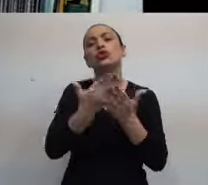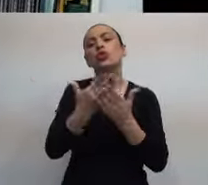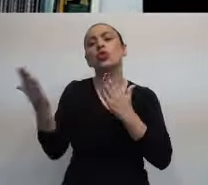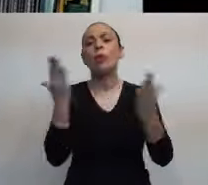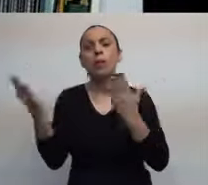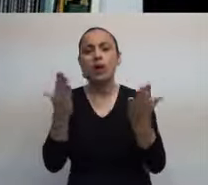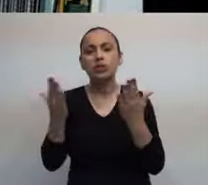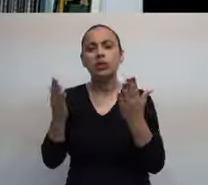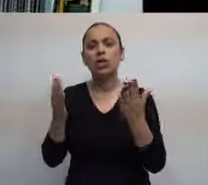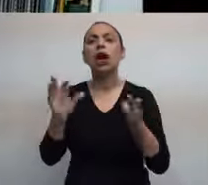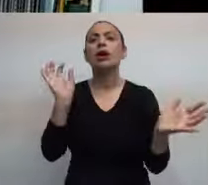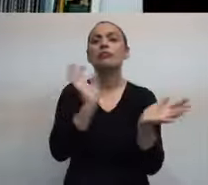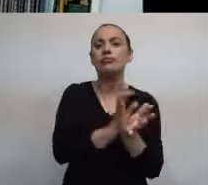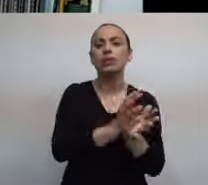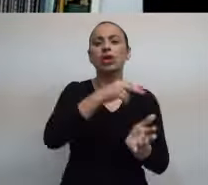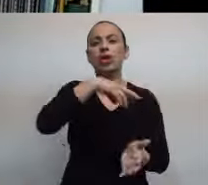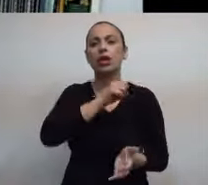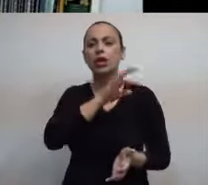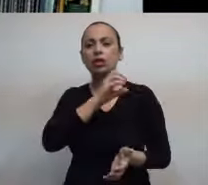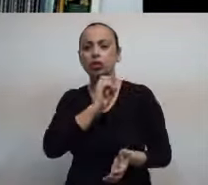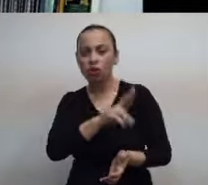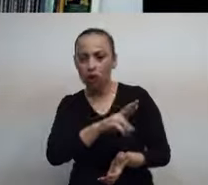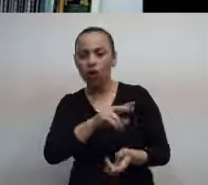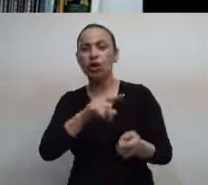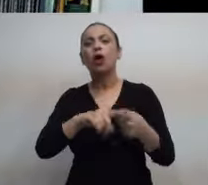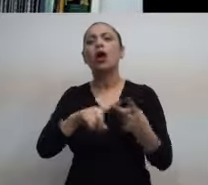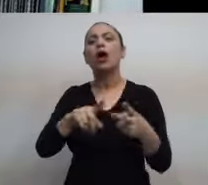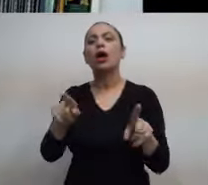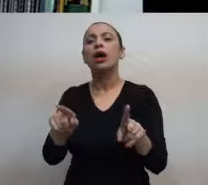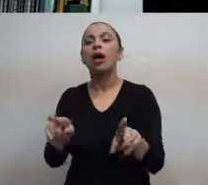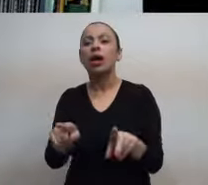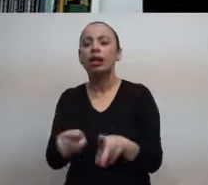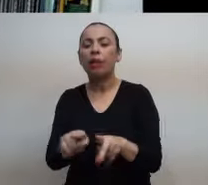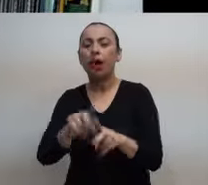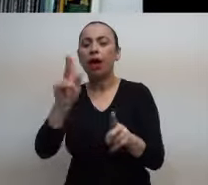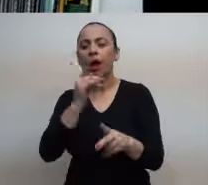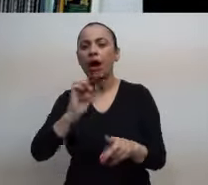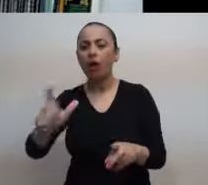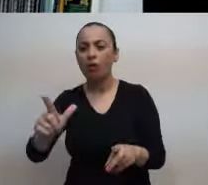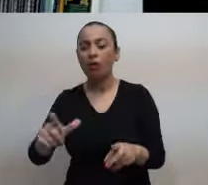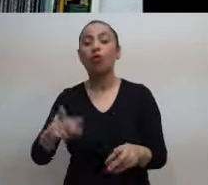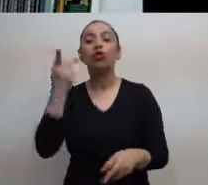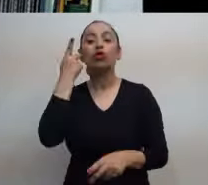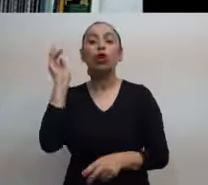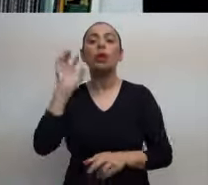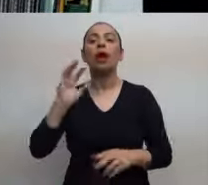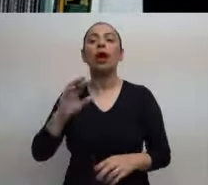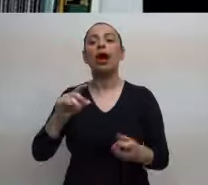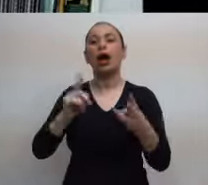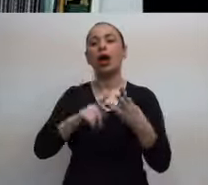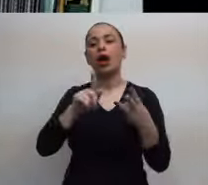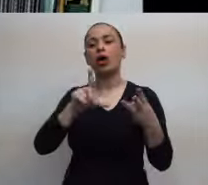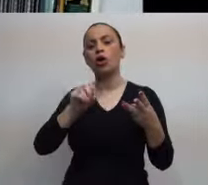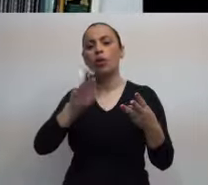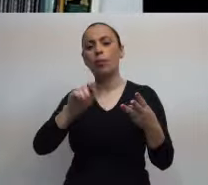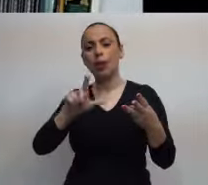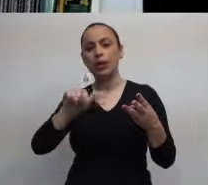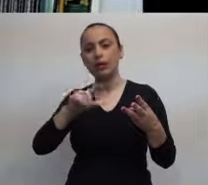as visões de Néstor Garcia Canclini e Stuart Hall sobre a